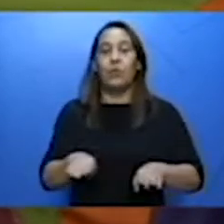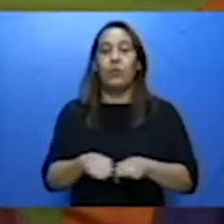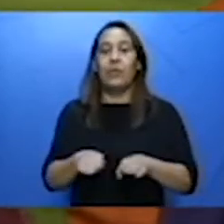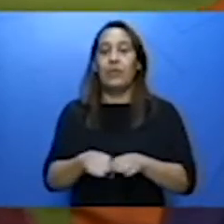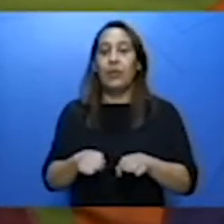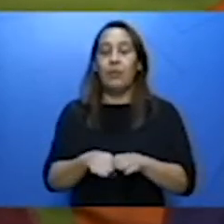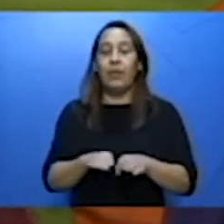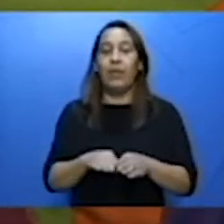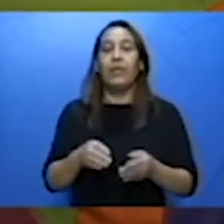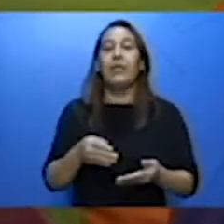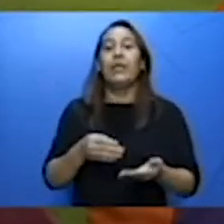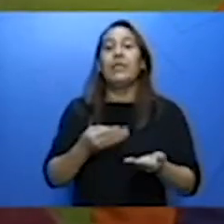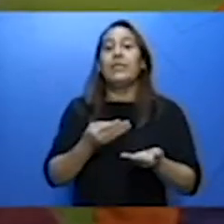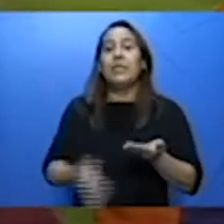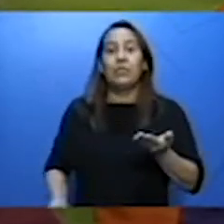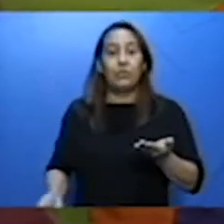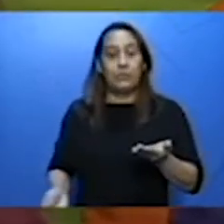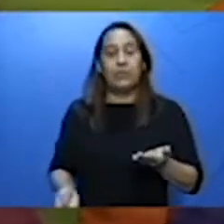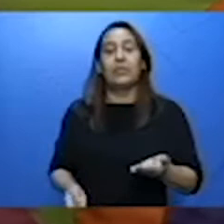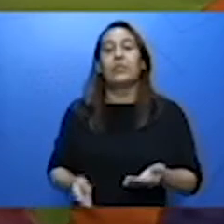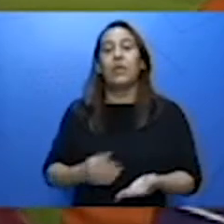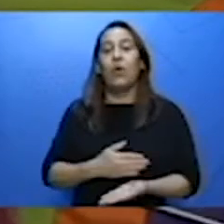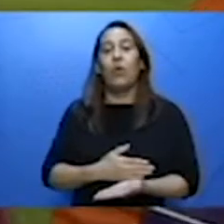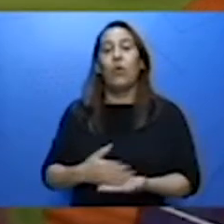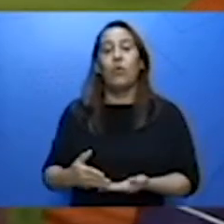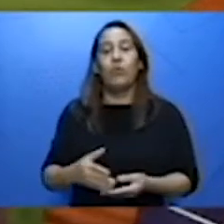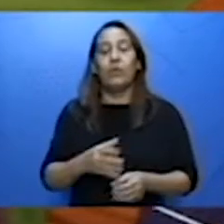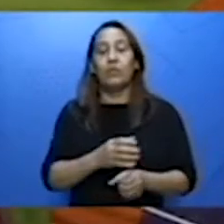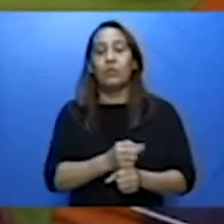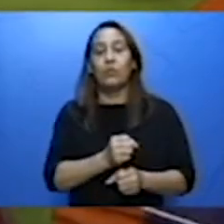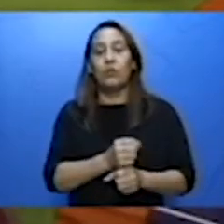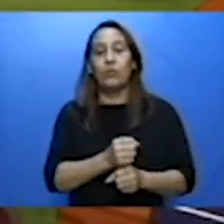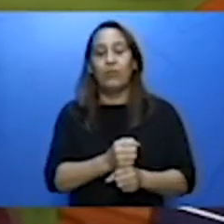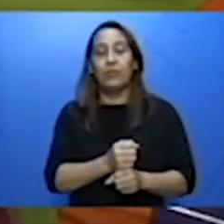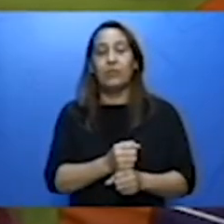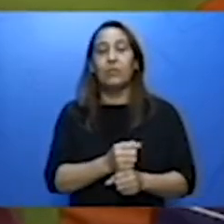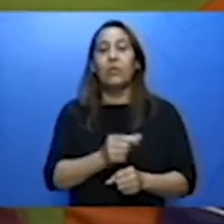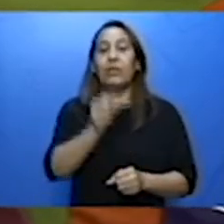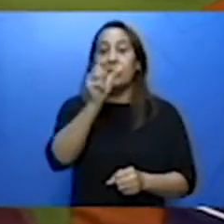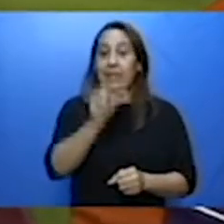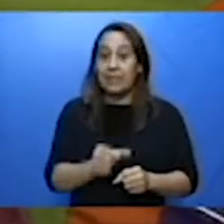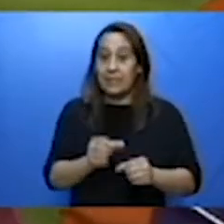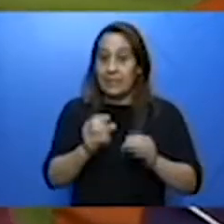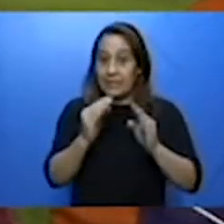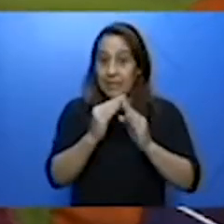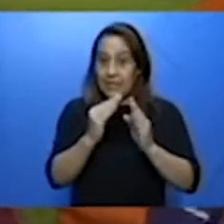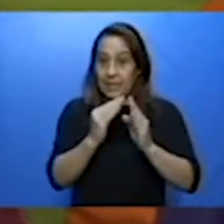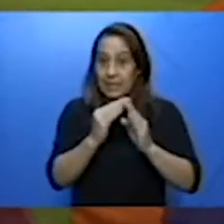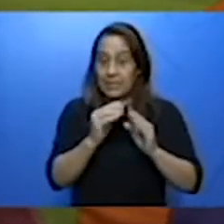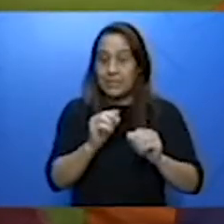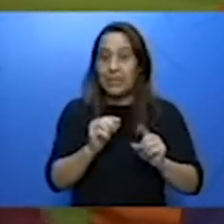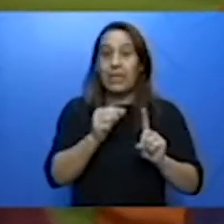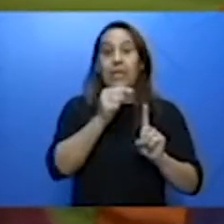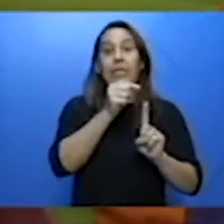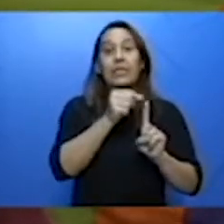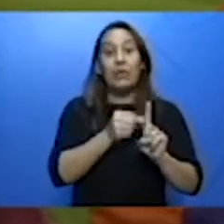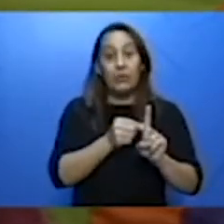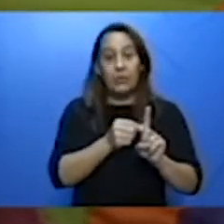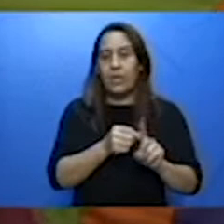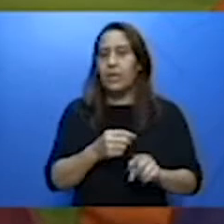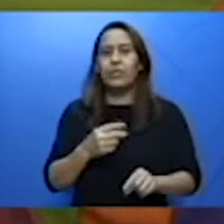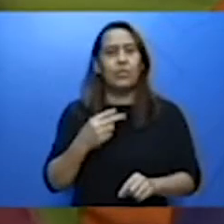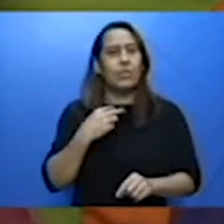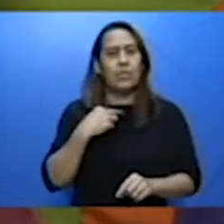eu sempre começo somando as minhas unidades. Isso parece que não tem muita